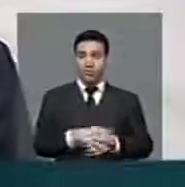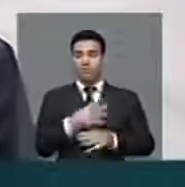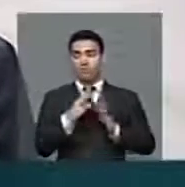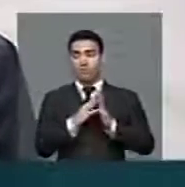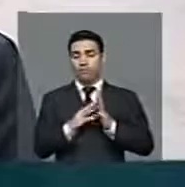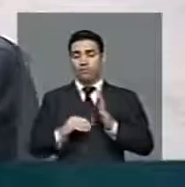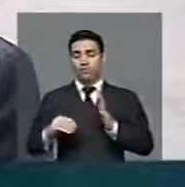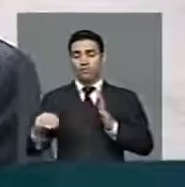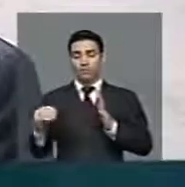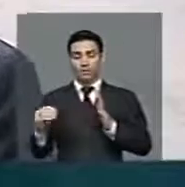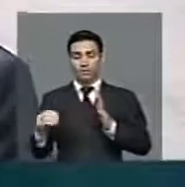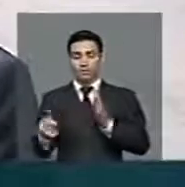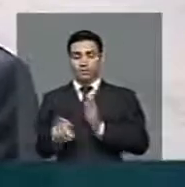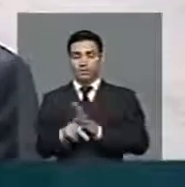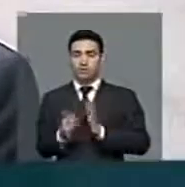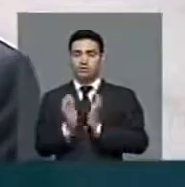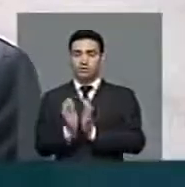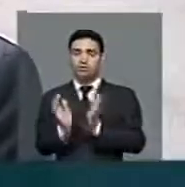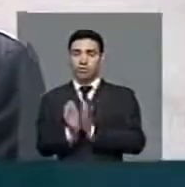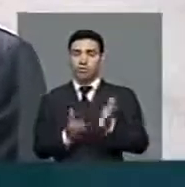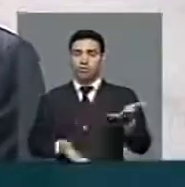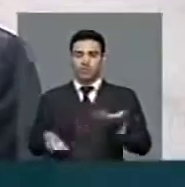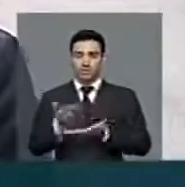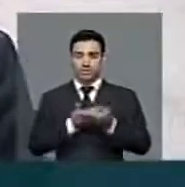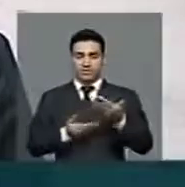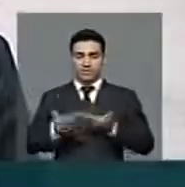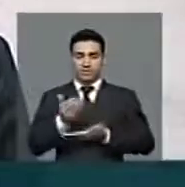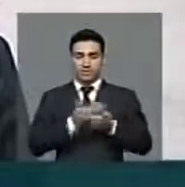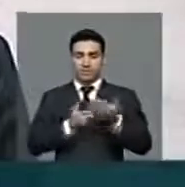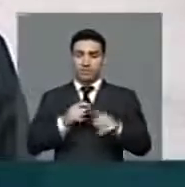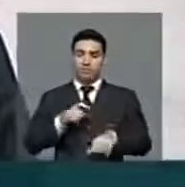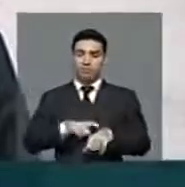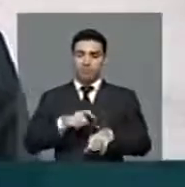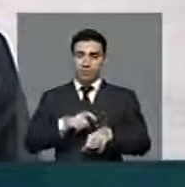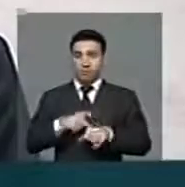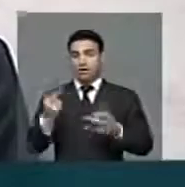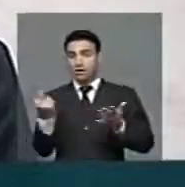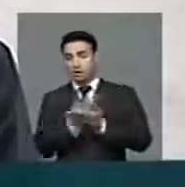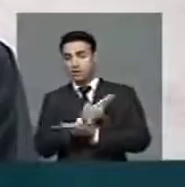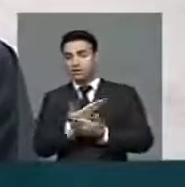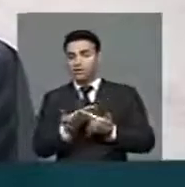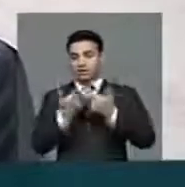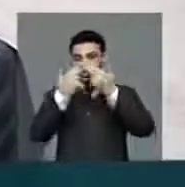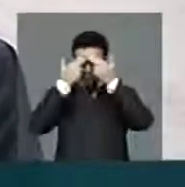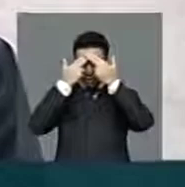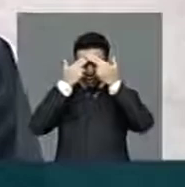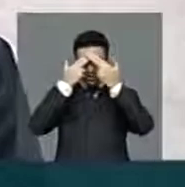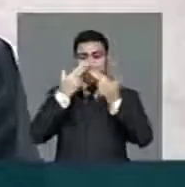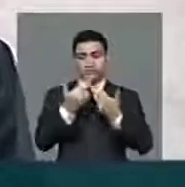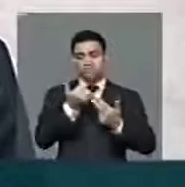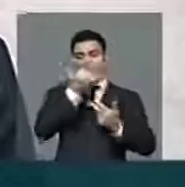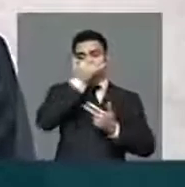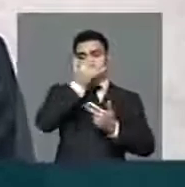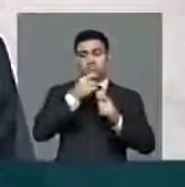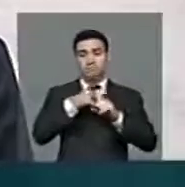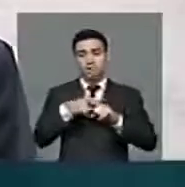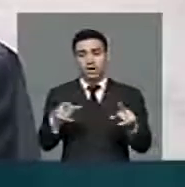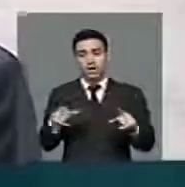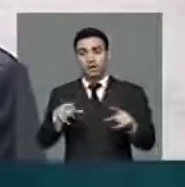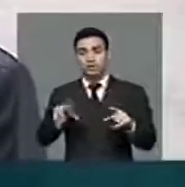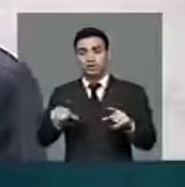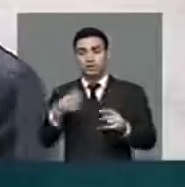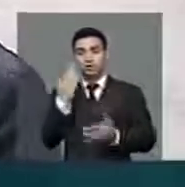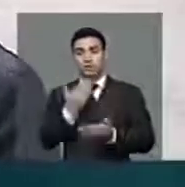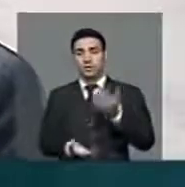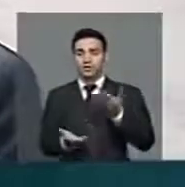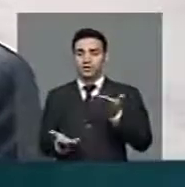modalidade de se conviver com momentos traumatizantes como este, mas sem perder o equilíbrio